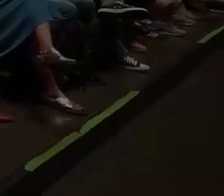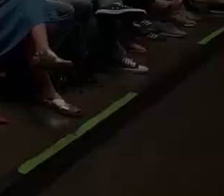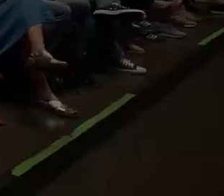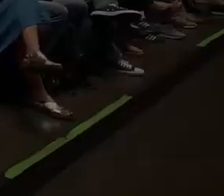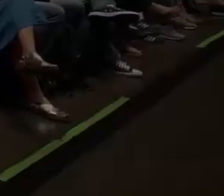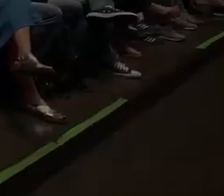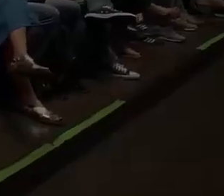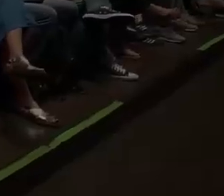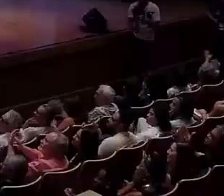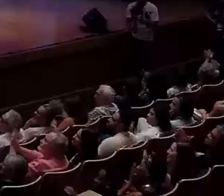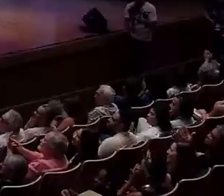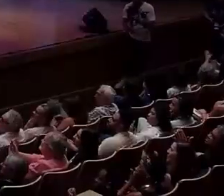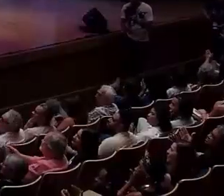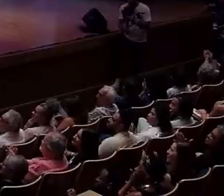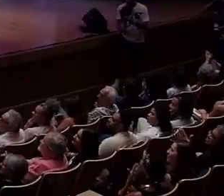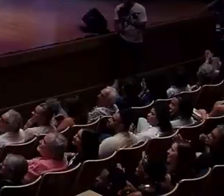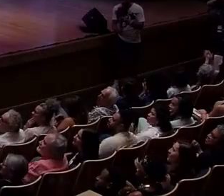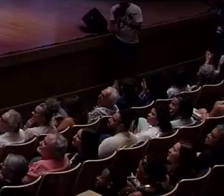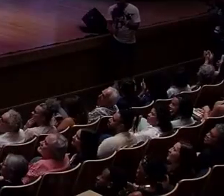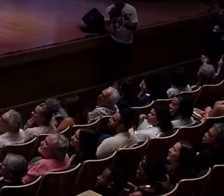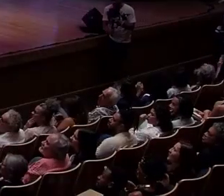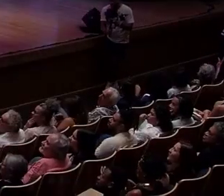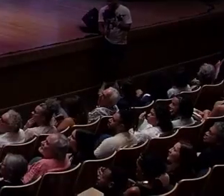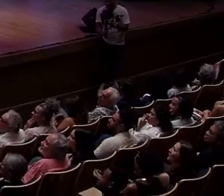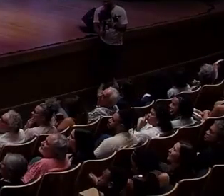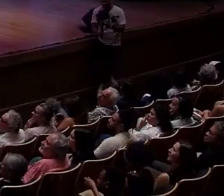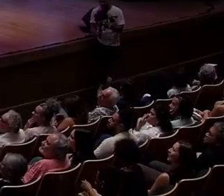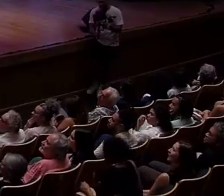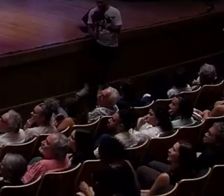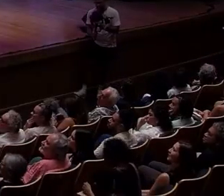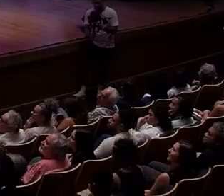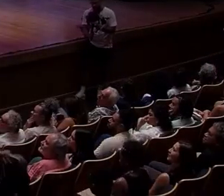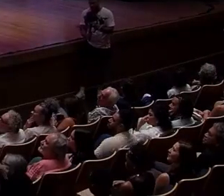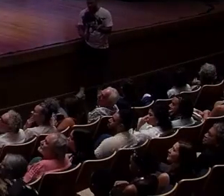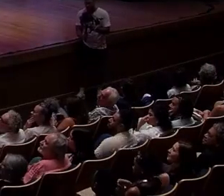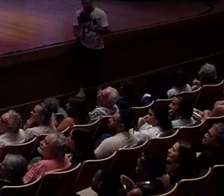Sou Santos MC, poeta, escritor, rapper aqui da cidade de Araxá.